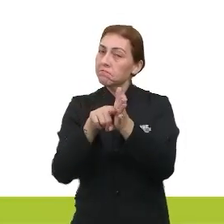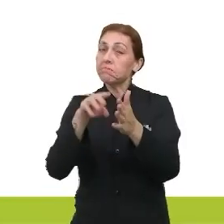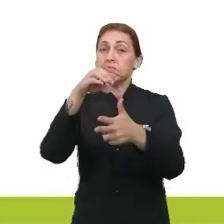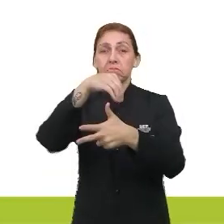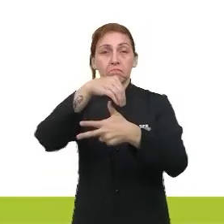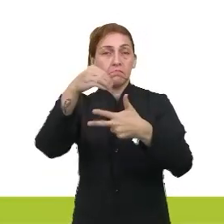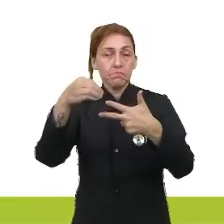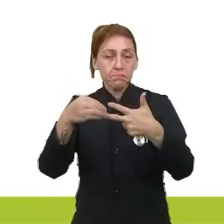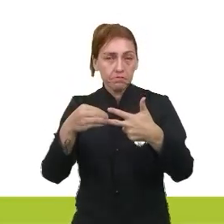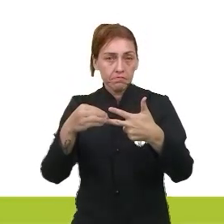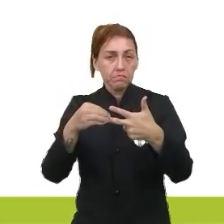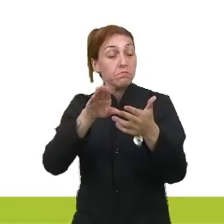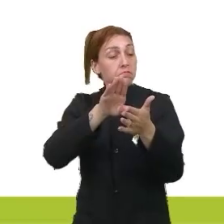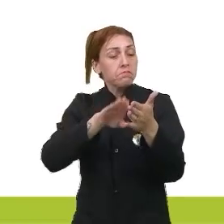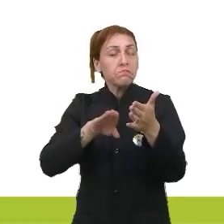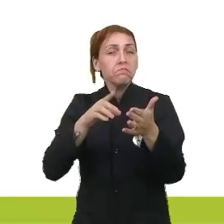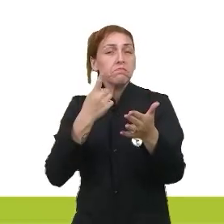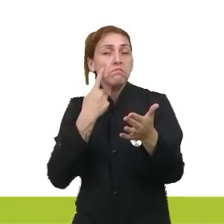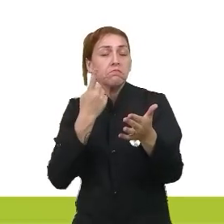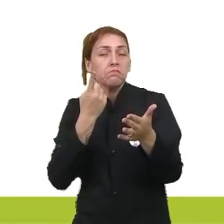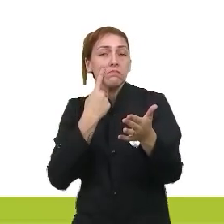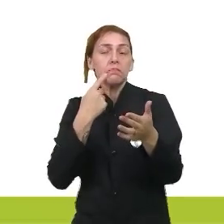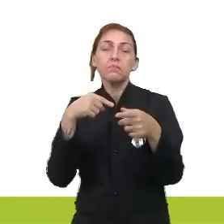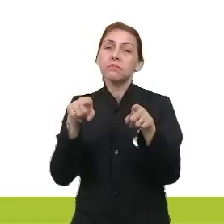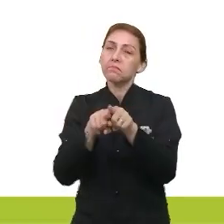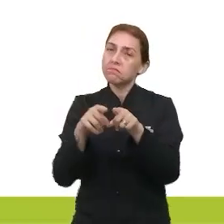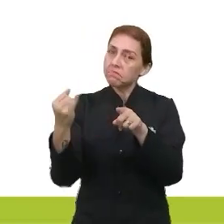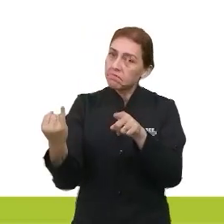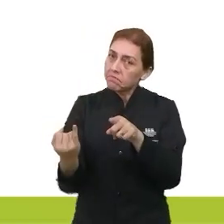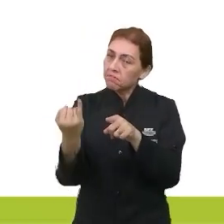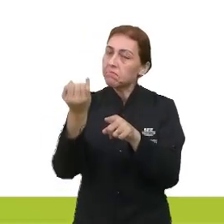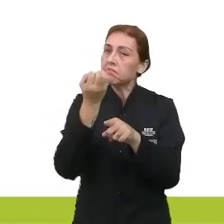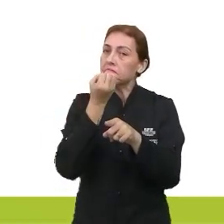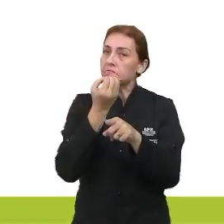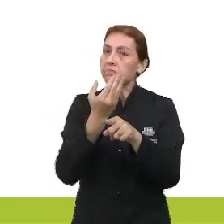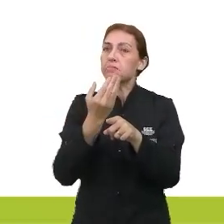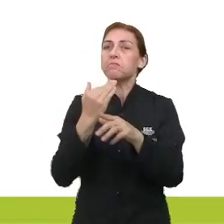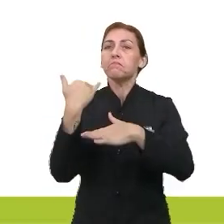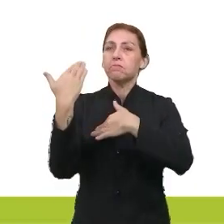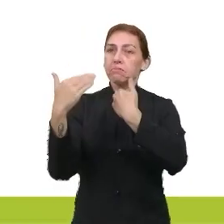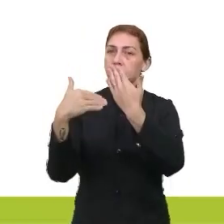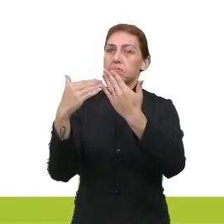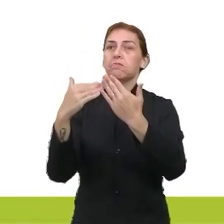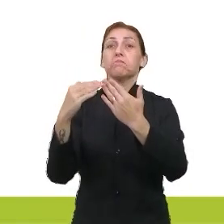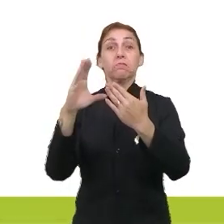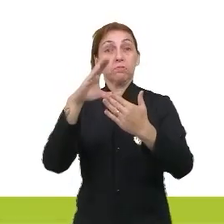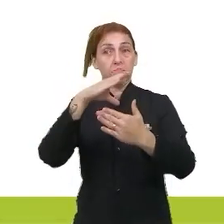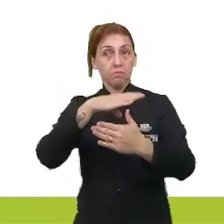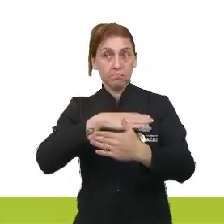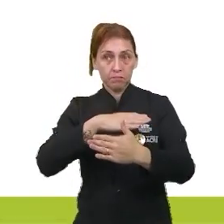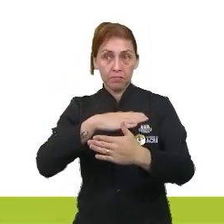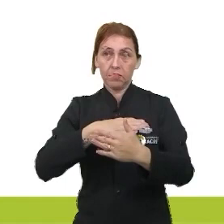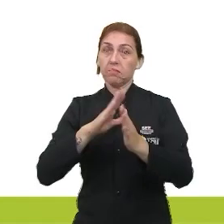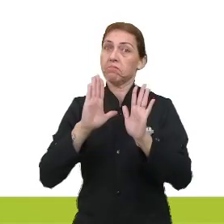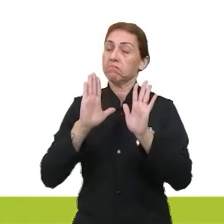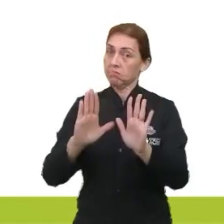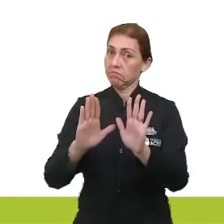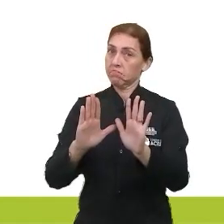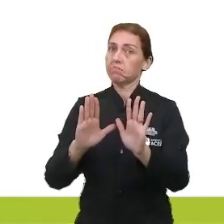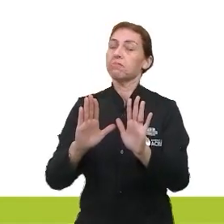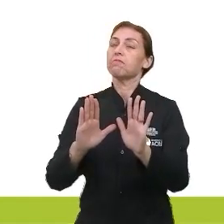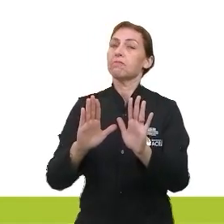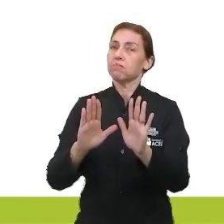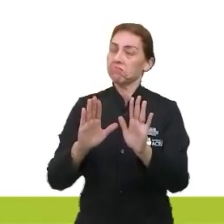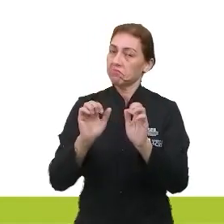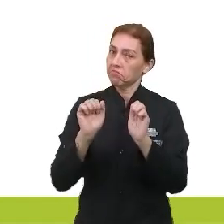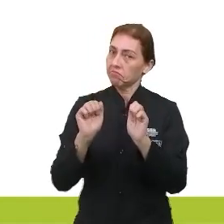Enem, viu, gente? Vai por eliminação. Isso também é útil. Desenvolvimento das zonas urbanas. Opa, cidades,